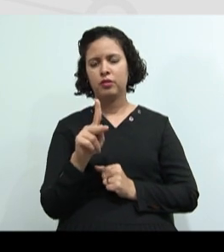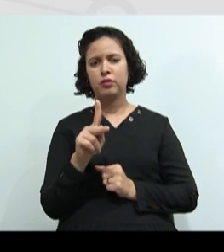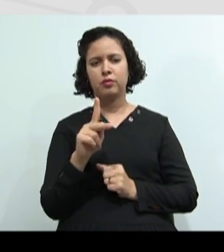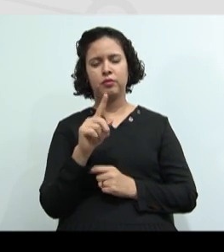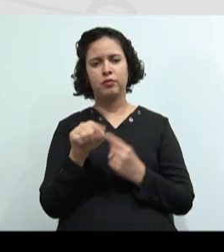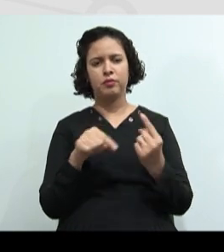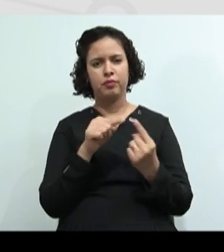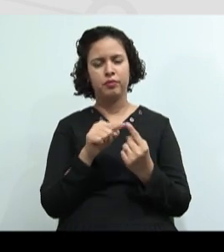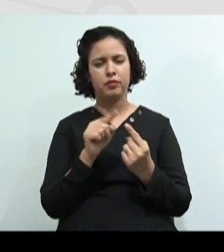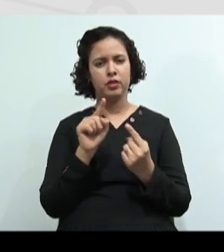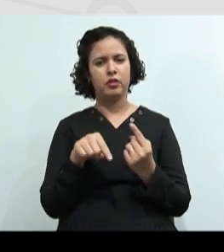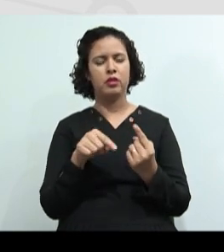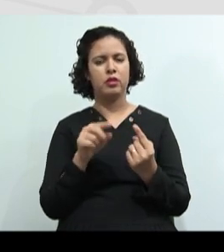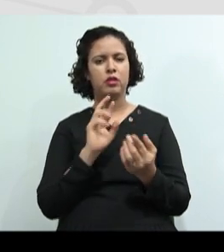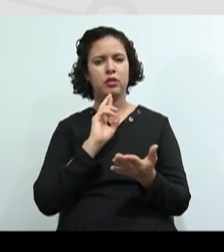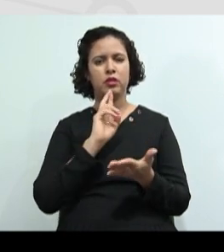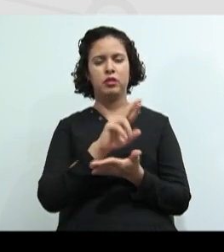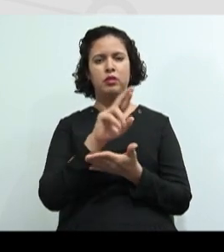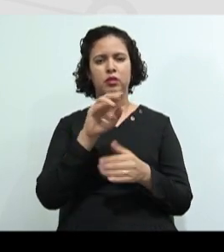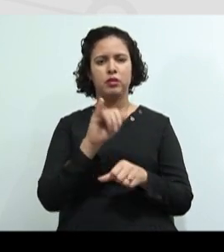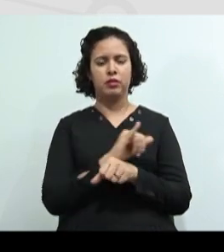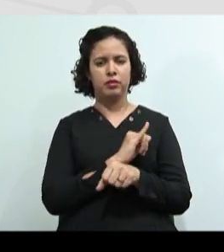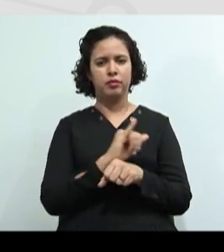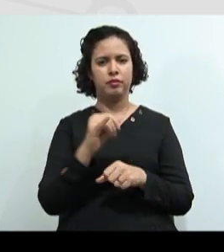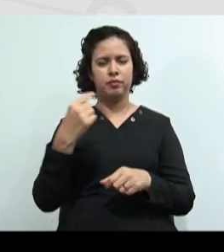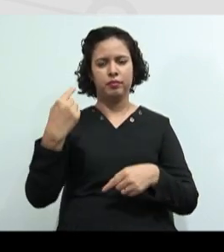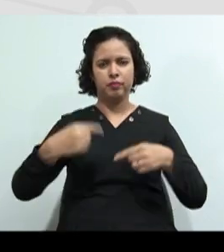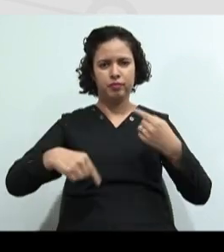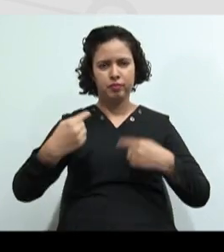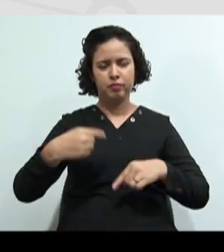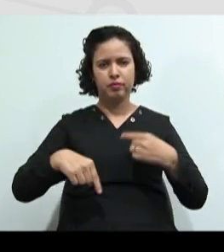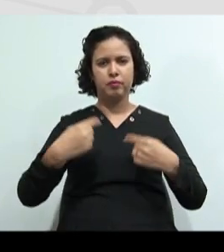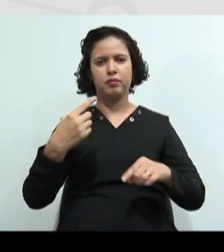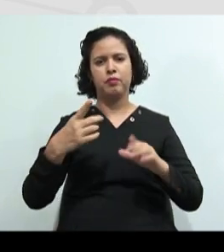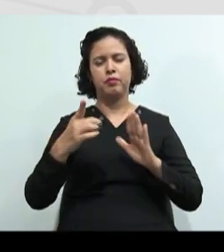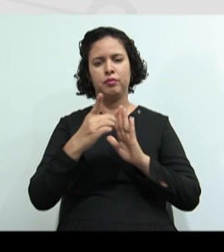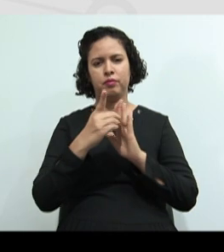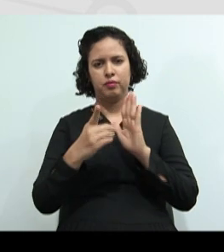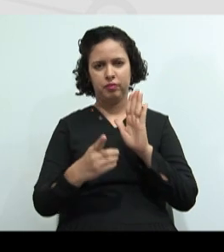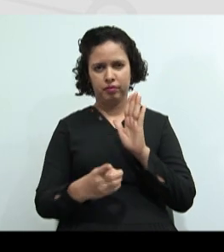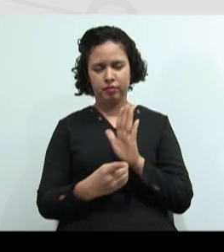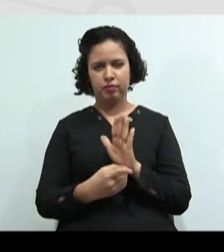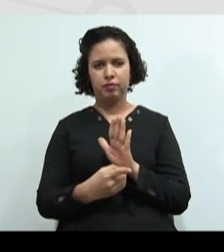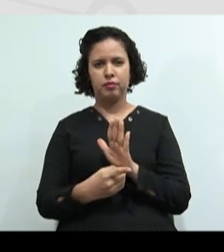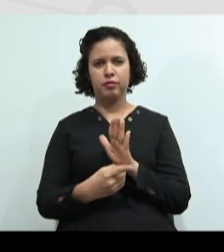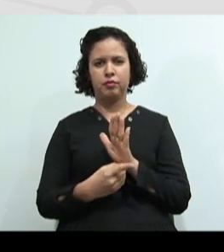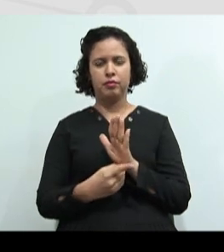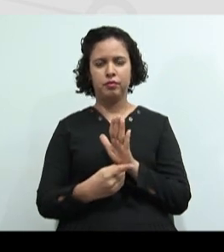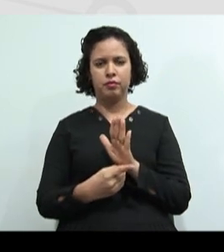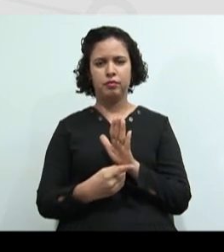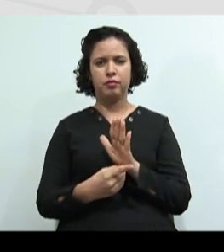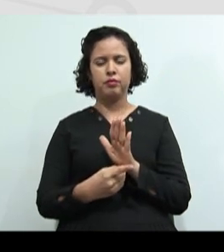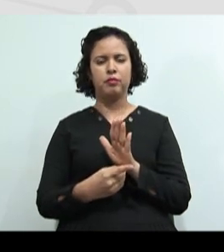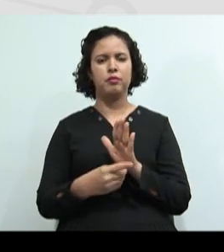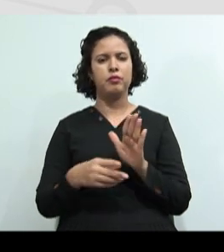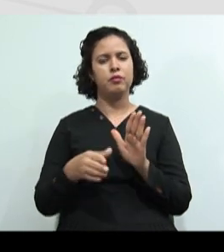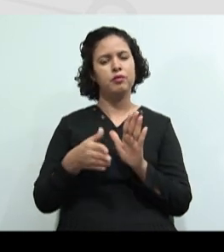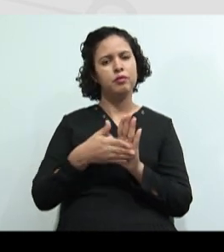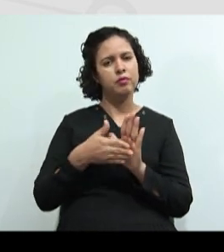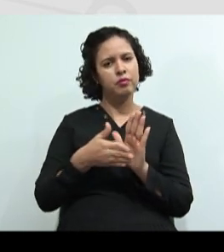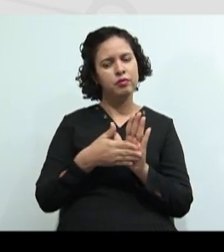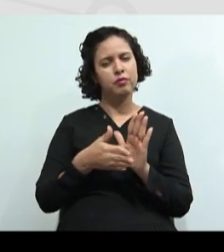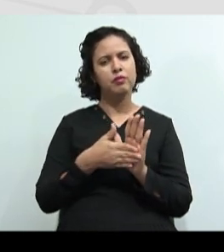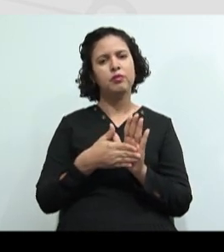que os resultados das estratégias, políticas e diretrizes, né, por meio do nível estratégico, dos planos táticos, por meio do